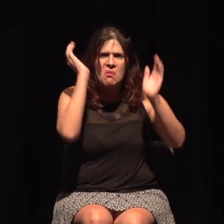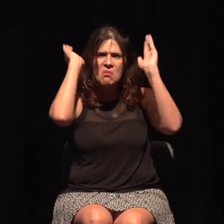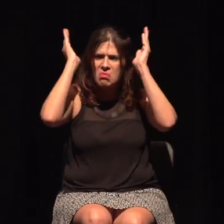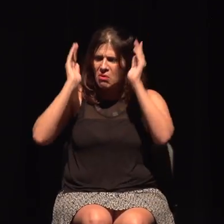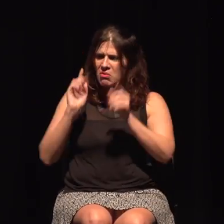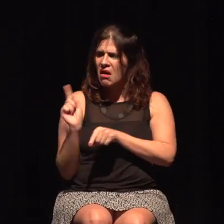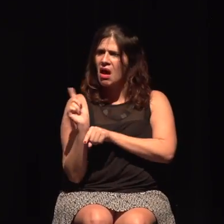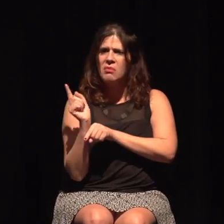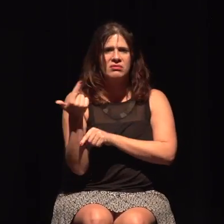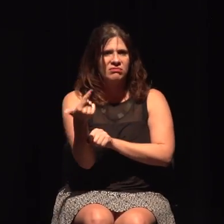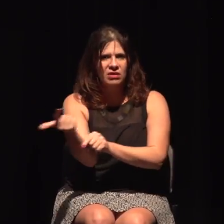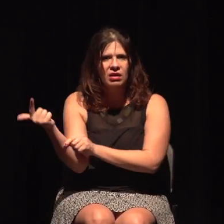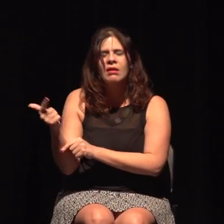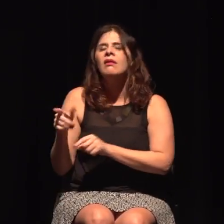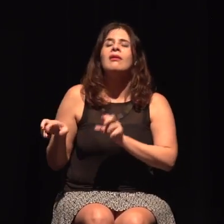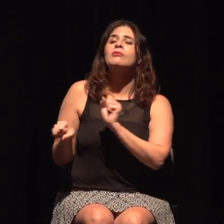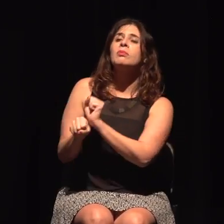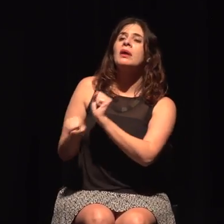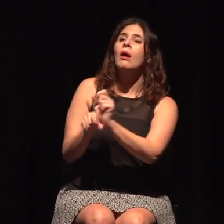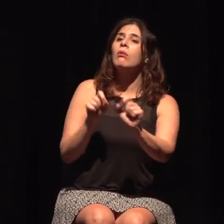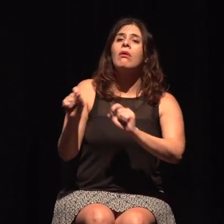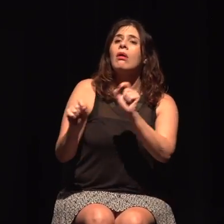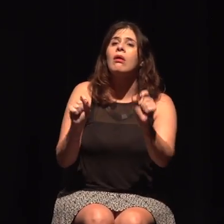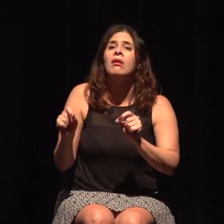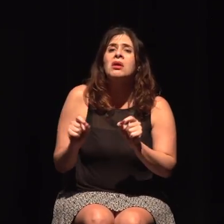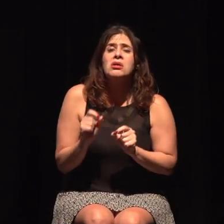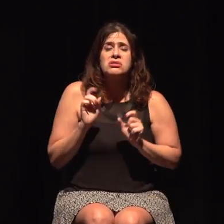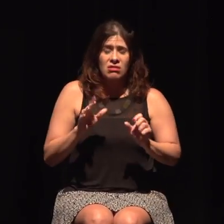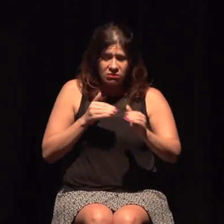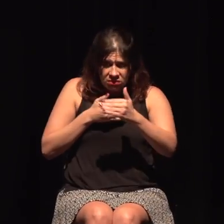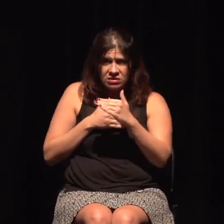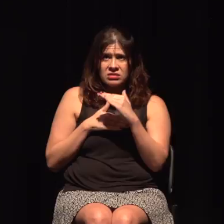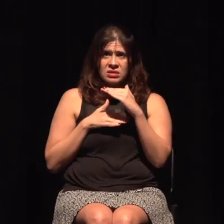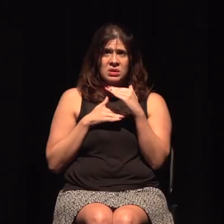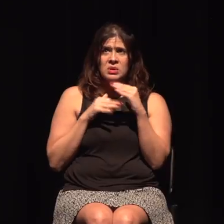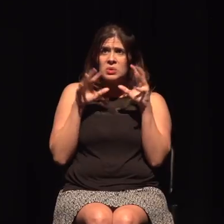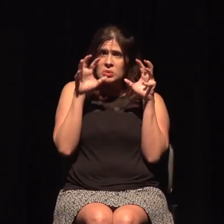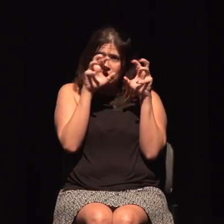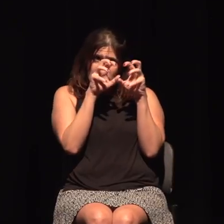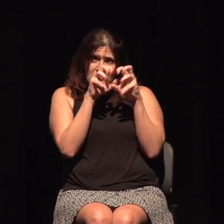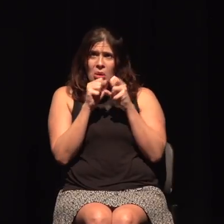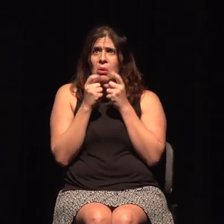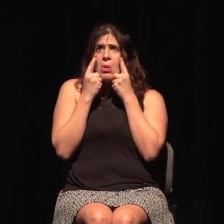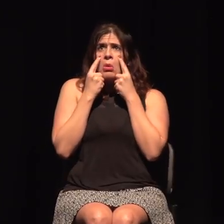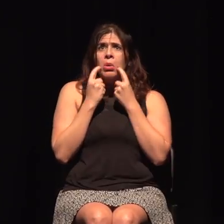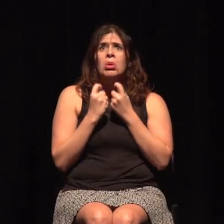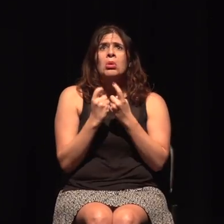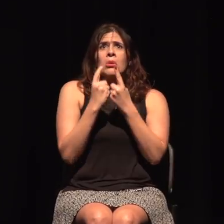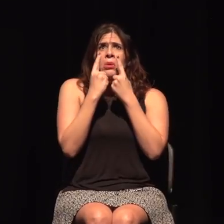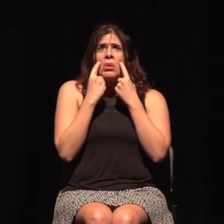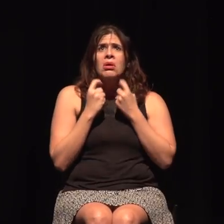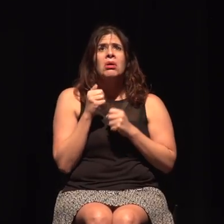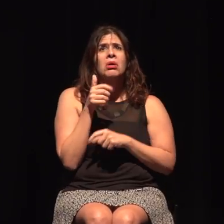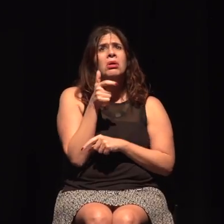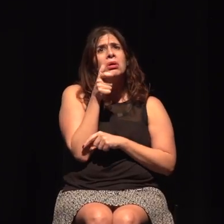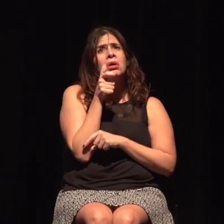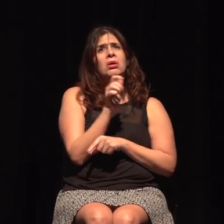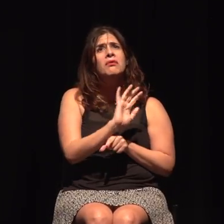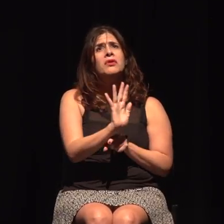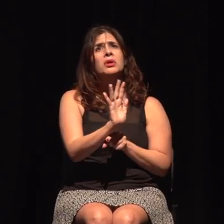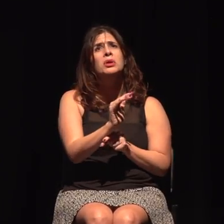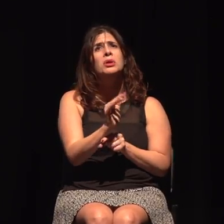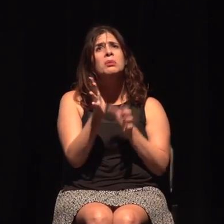ruas, num burro sem rabo, e não se precisasse fazer nada, a não ser esperar para chorar na sala escura, durante a peça, o